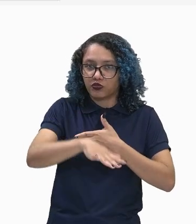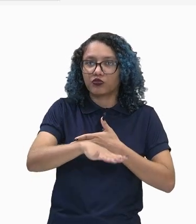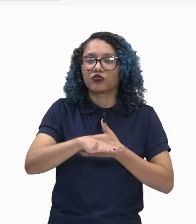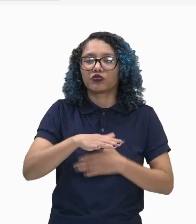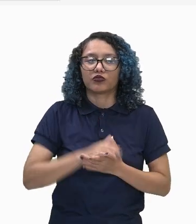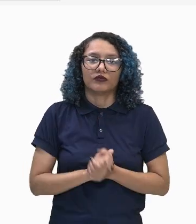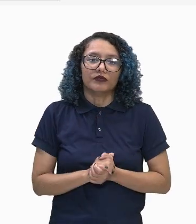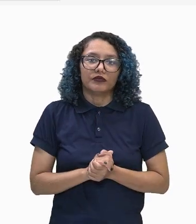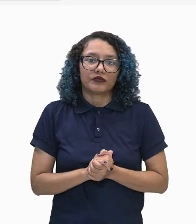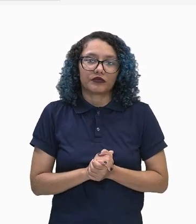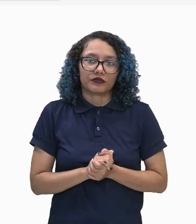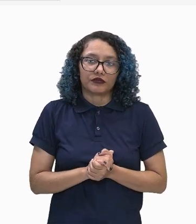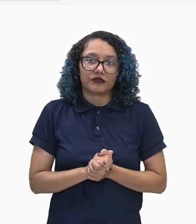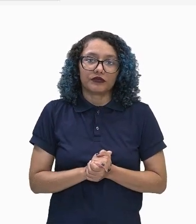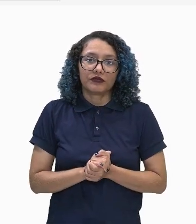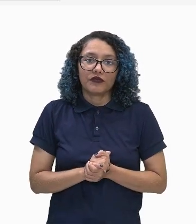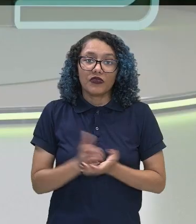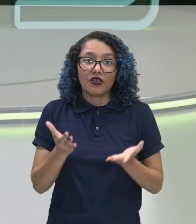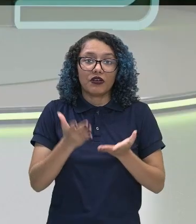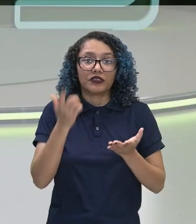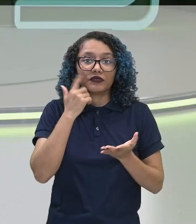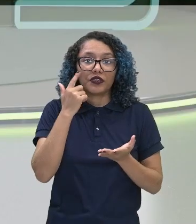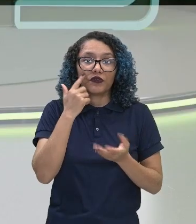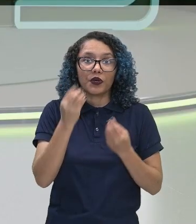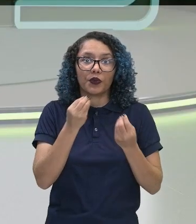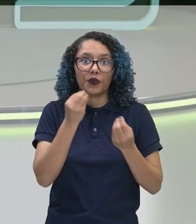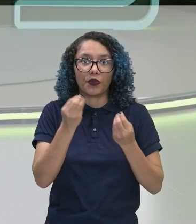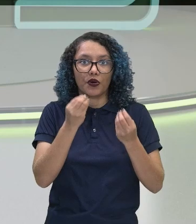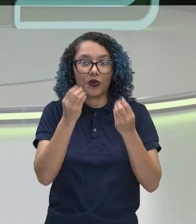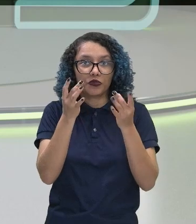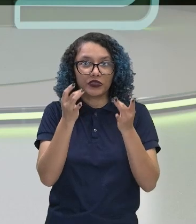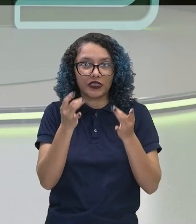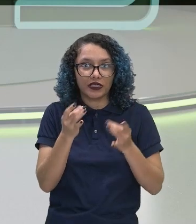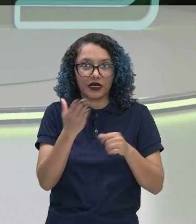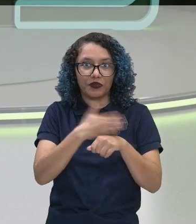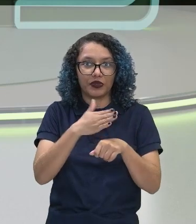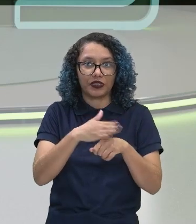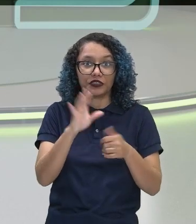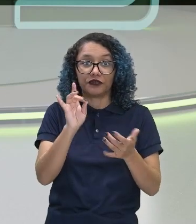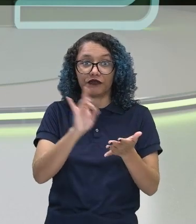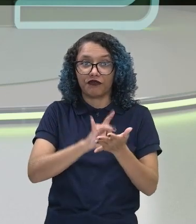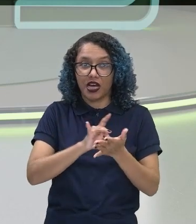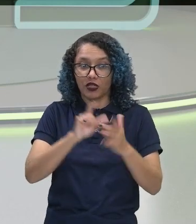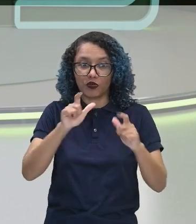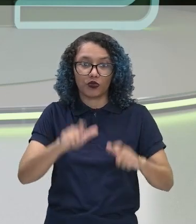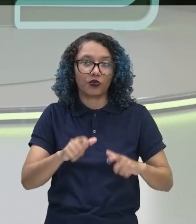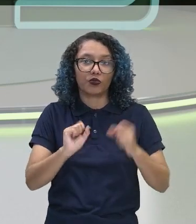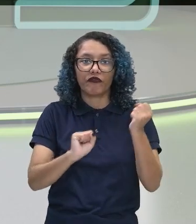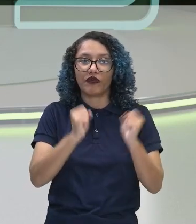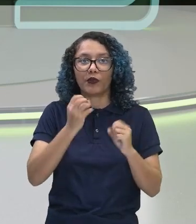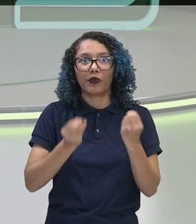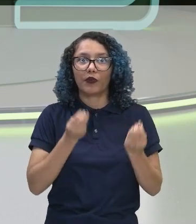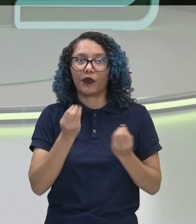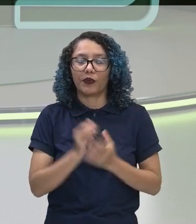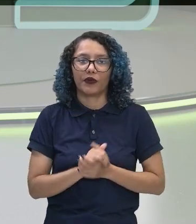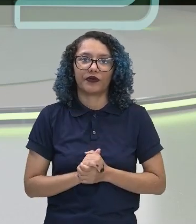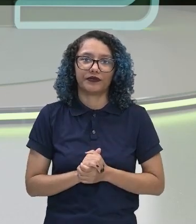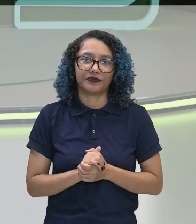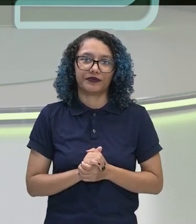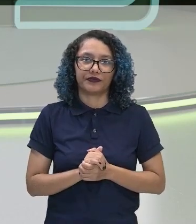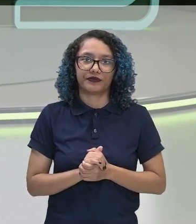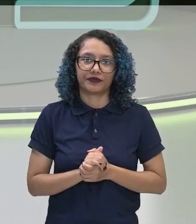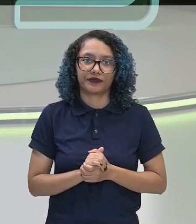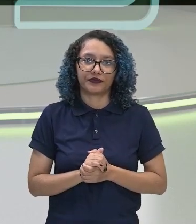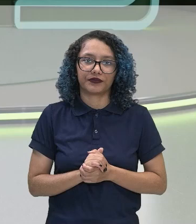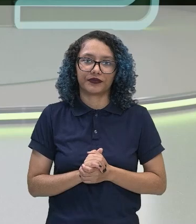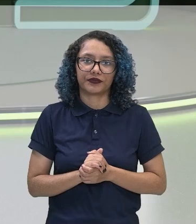um pouquinho mais de perto como é que funciona na prática uma hidrelétrica. Então, você está observando aí, olha,